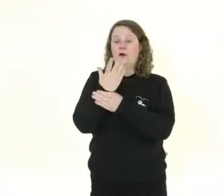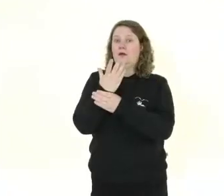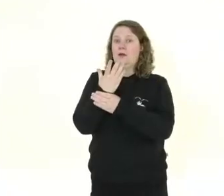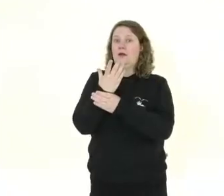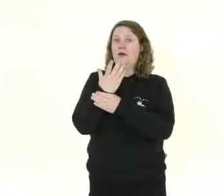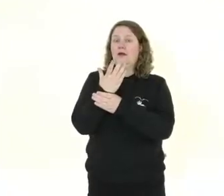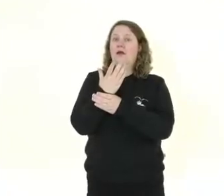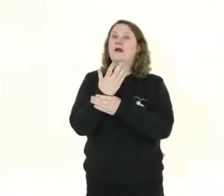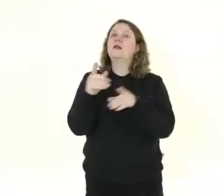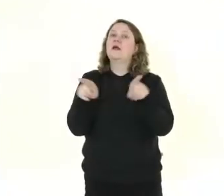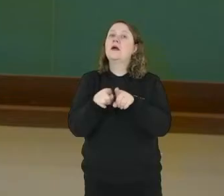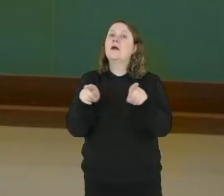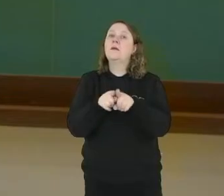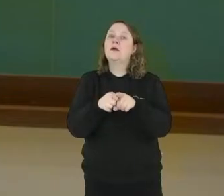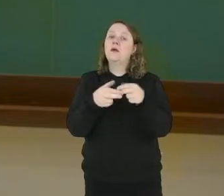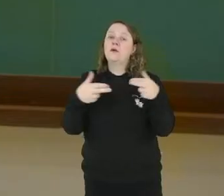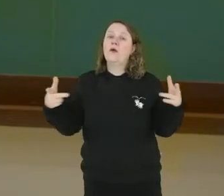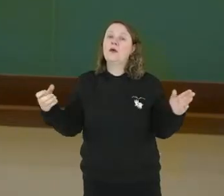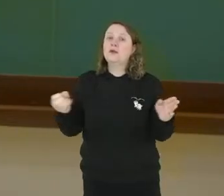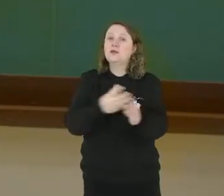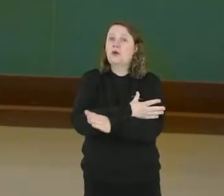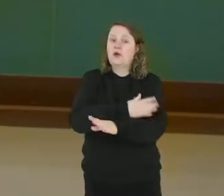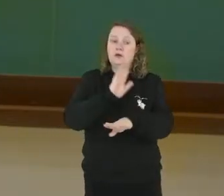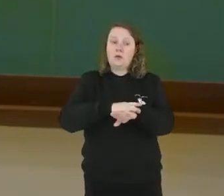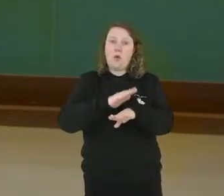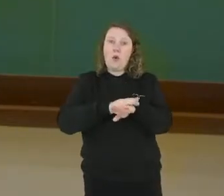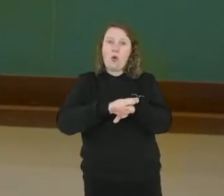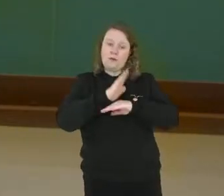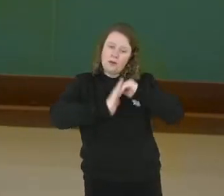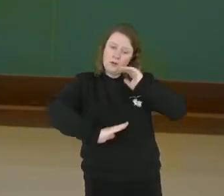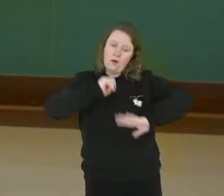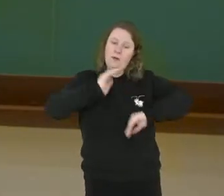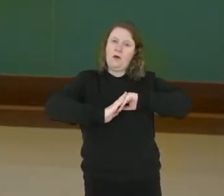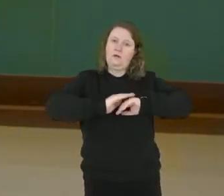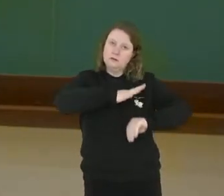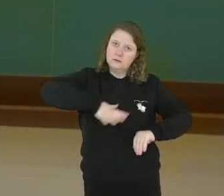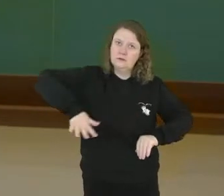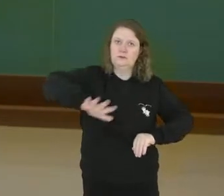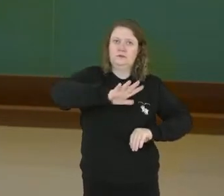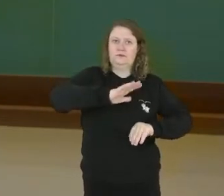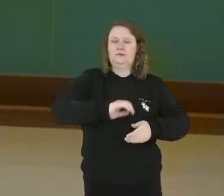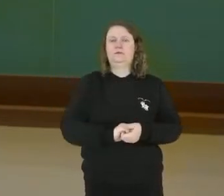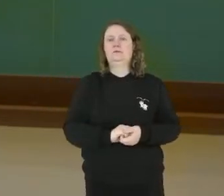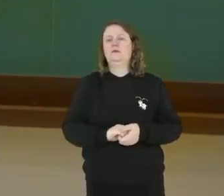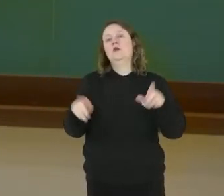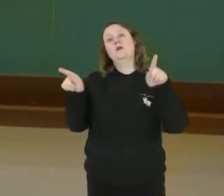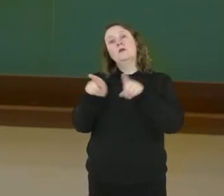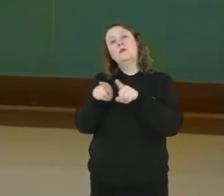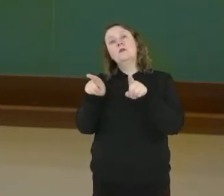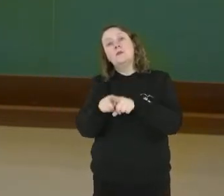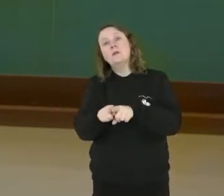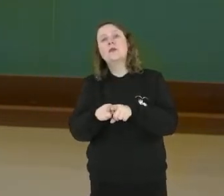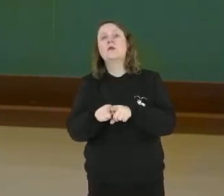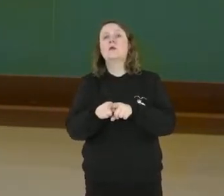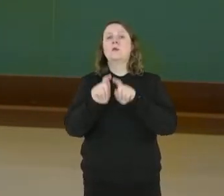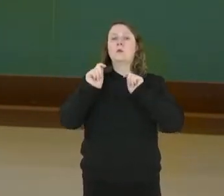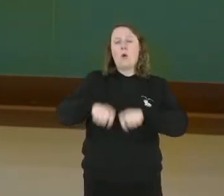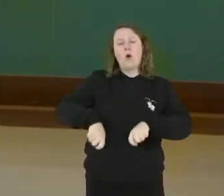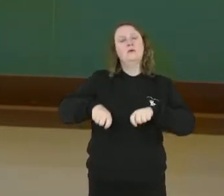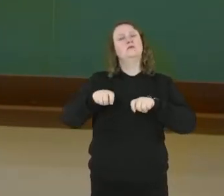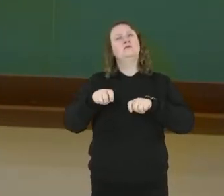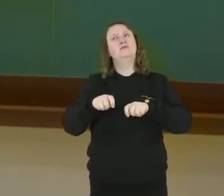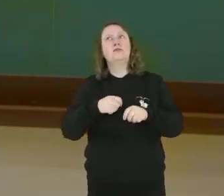fazer inovações na área em que atua. Essa capacidade de inventar, de criar, de compor a partir